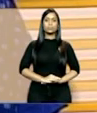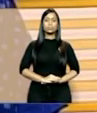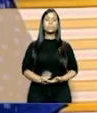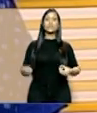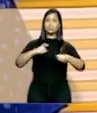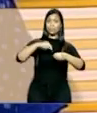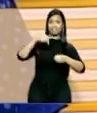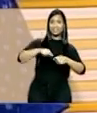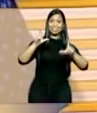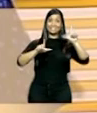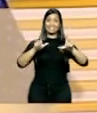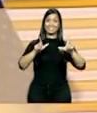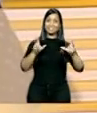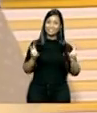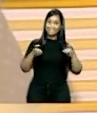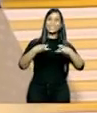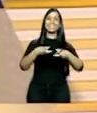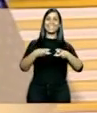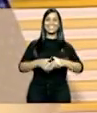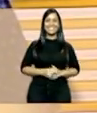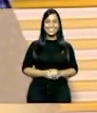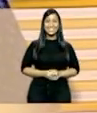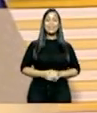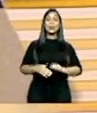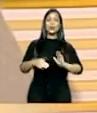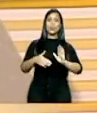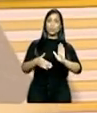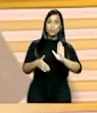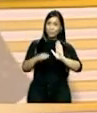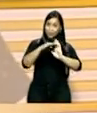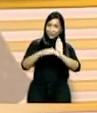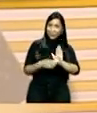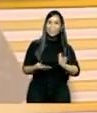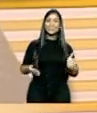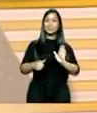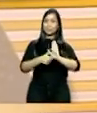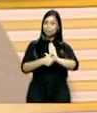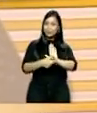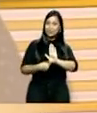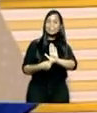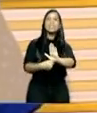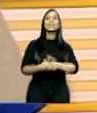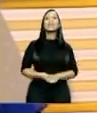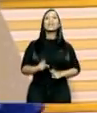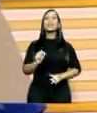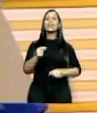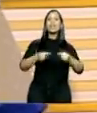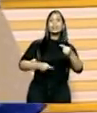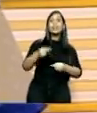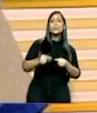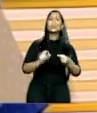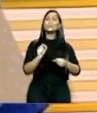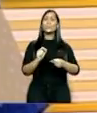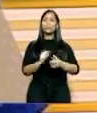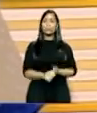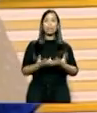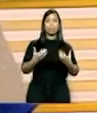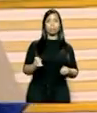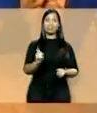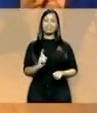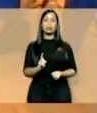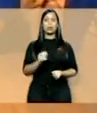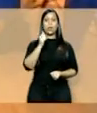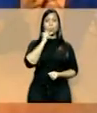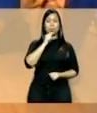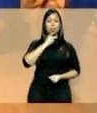E de volta aqui na TV Câmara, canal do Legislativo, no programa Ponto de Vista, hoje discutindo intolerância. Mara, psicóloga